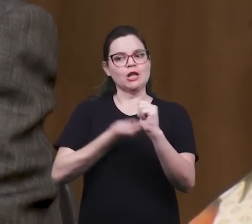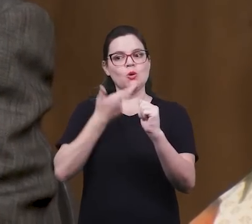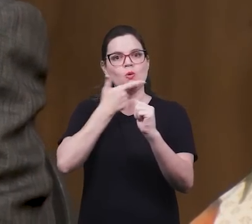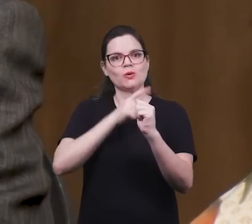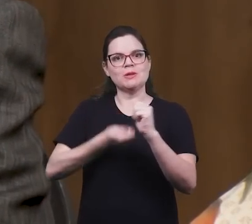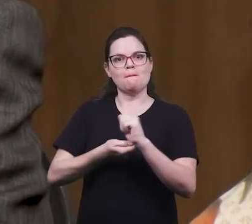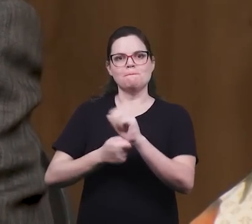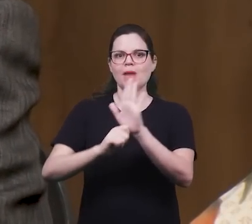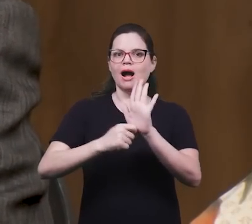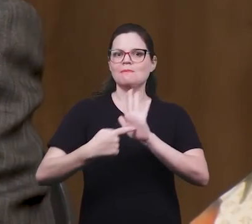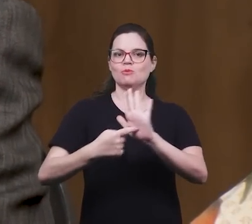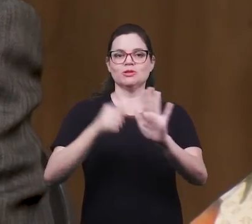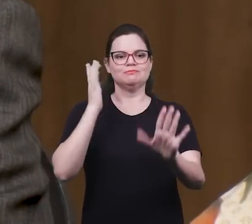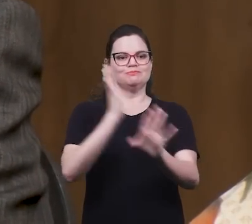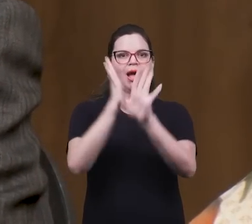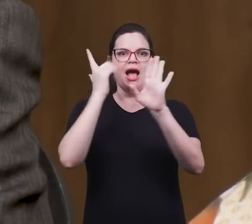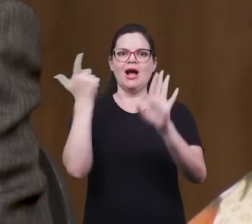um